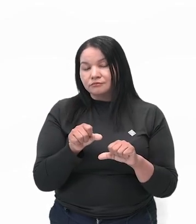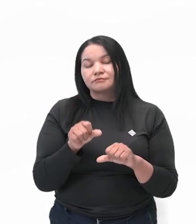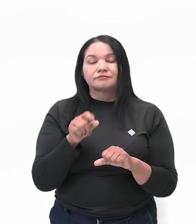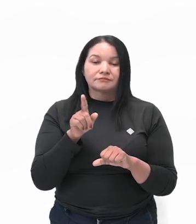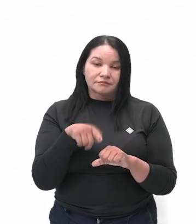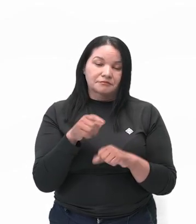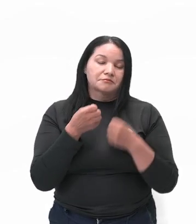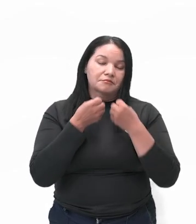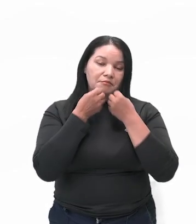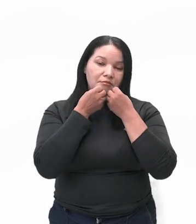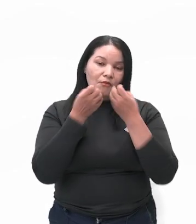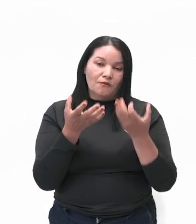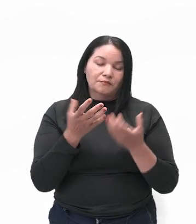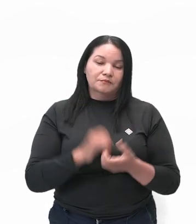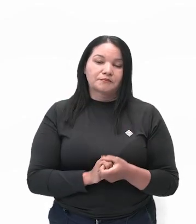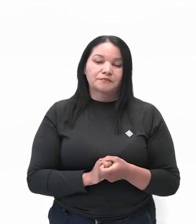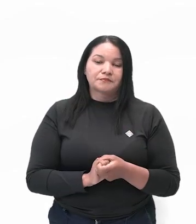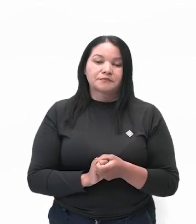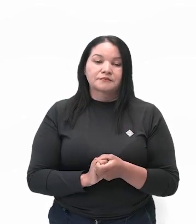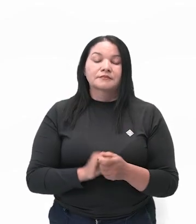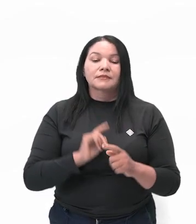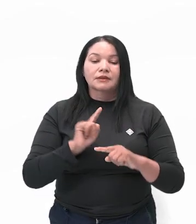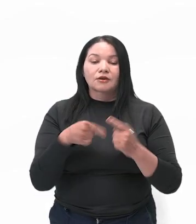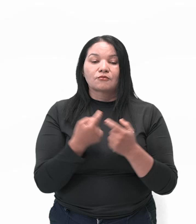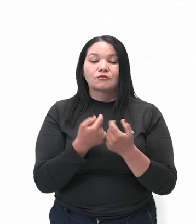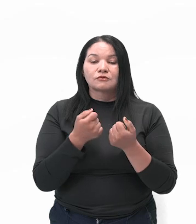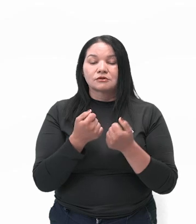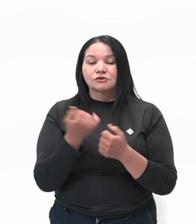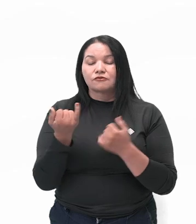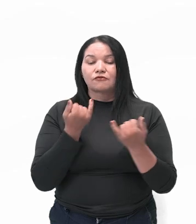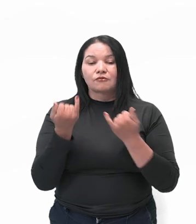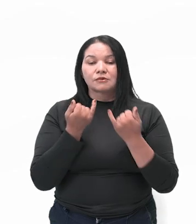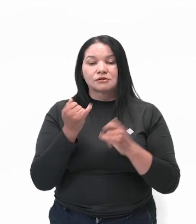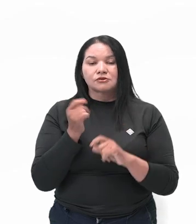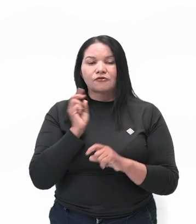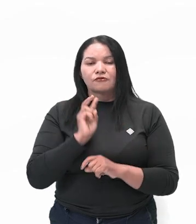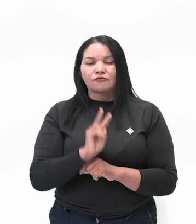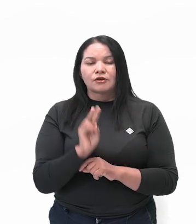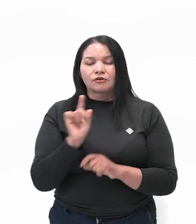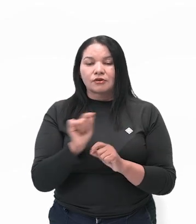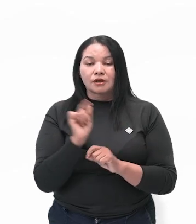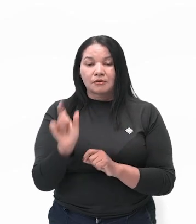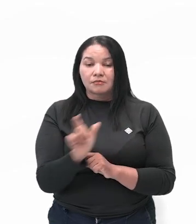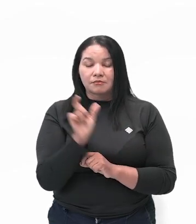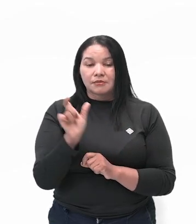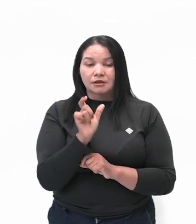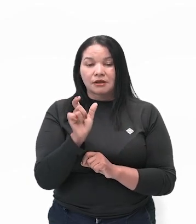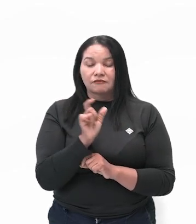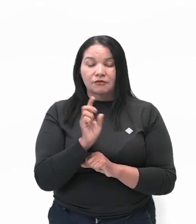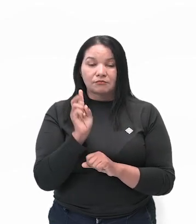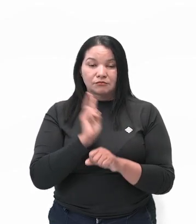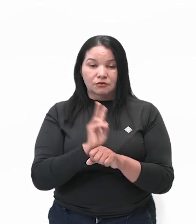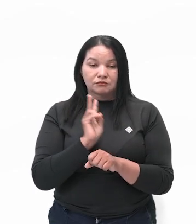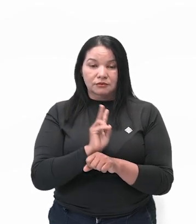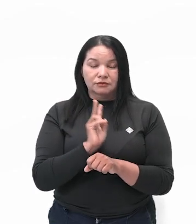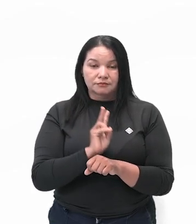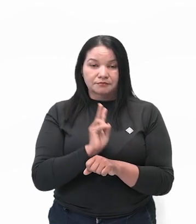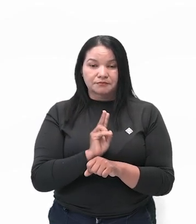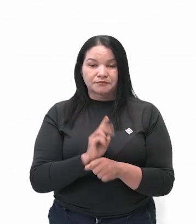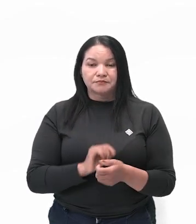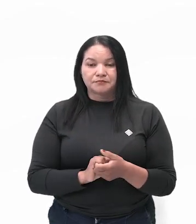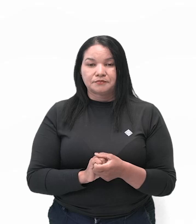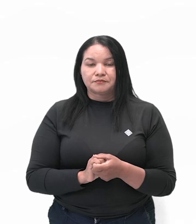Obviamente, algo bom. Mais embaixo, nós podemos ver que tem a palavra protect.